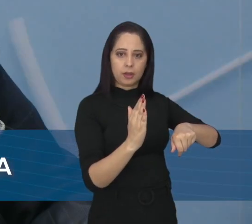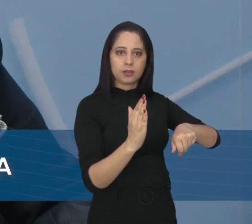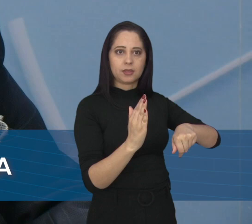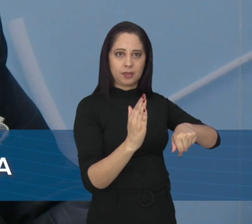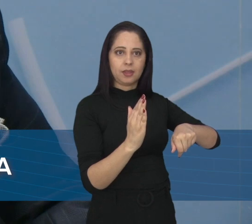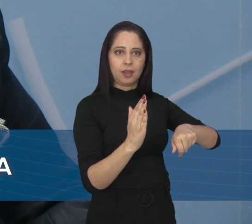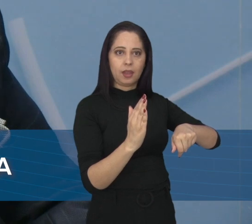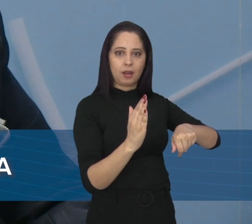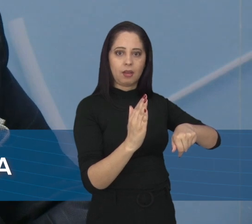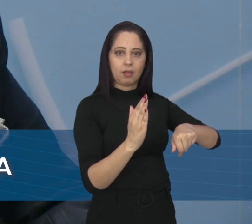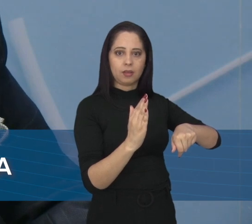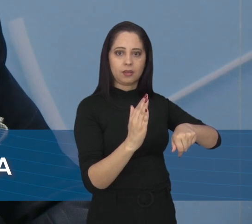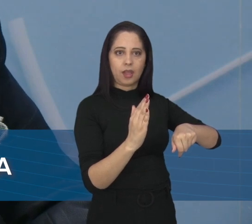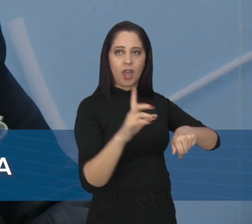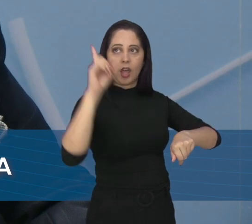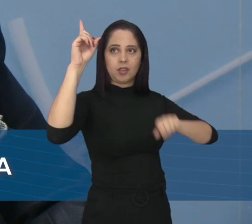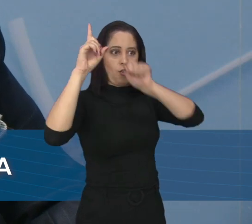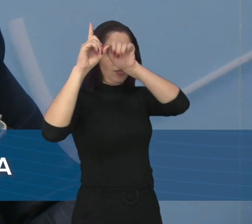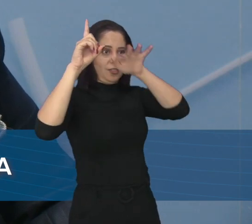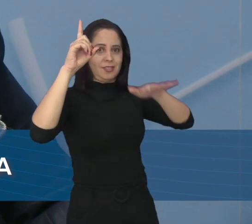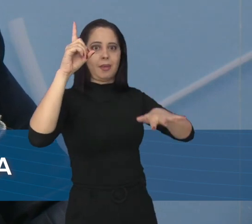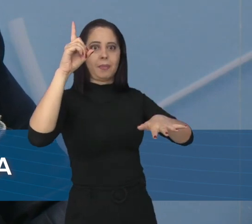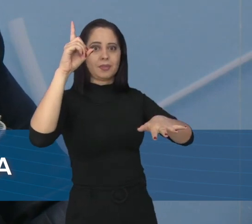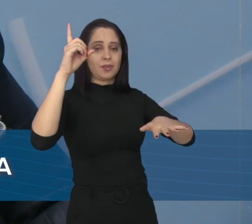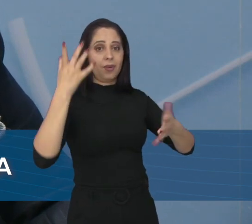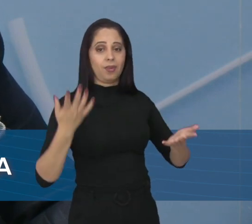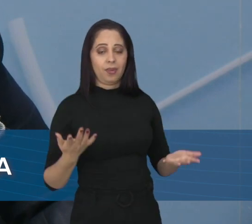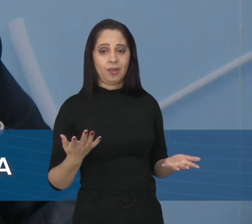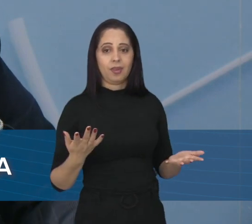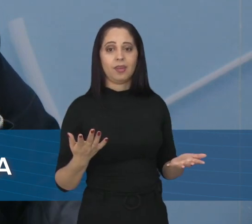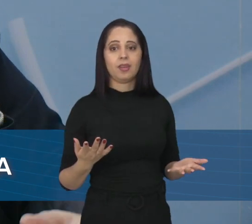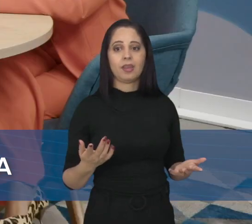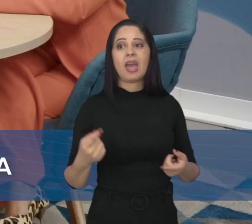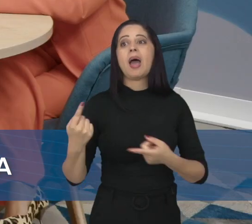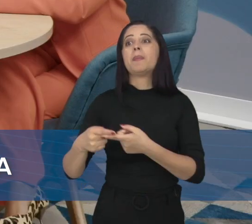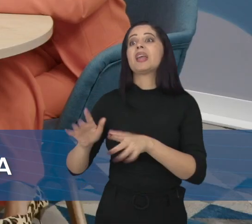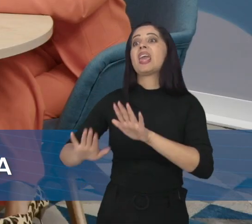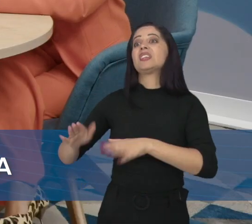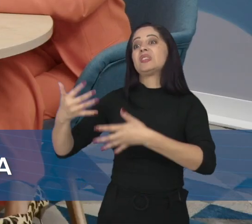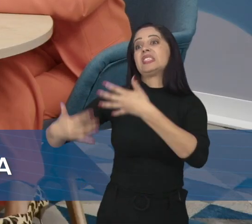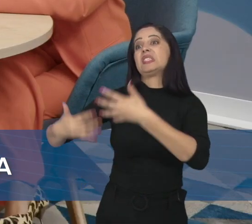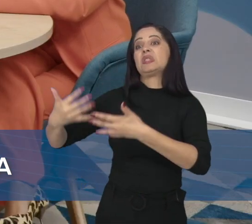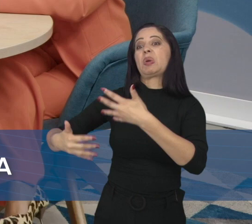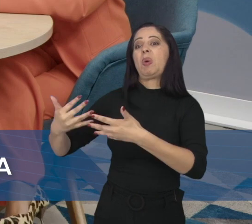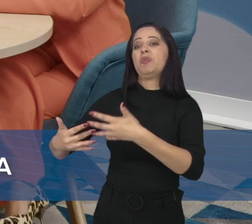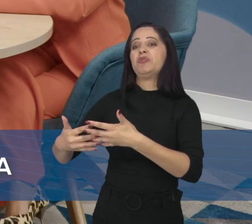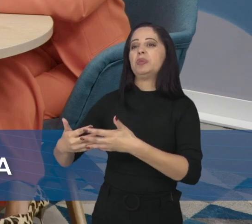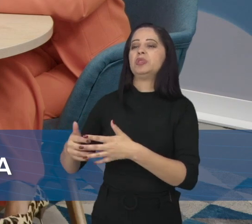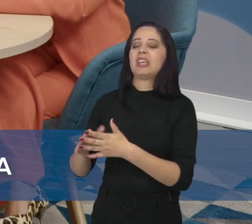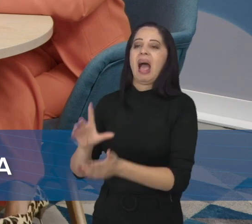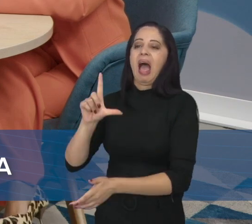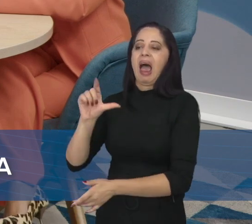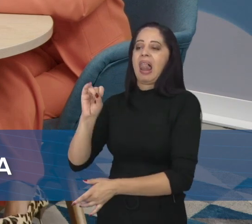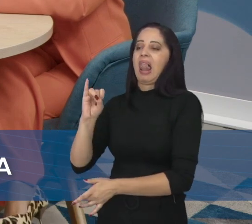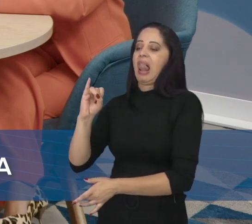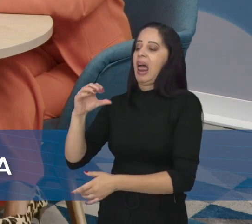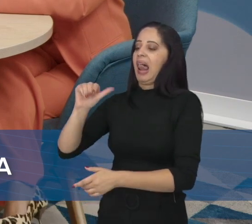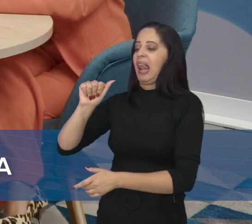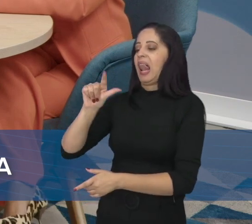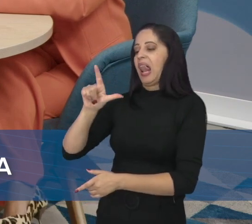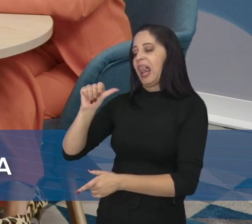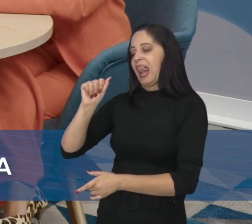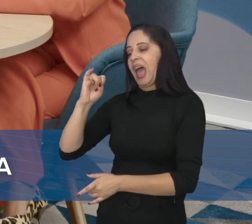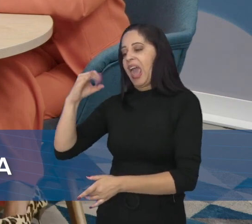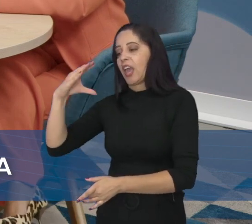as bênçãos de Deus. Ok. Que às vezes a gente confunde, né? Sim. Estado laico com Estado ateu. Agora, nós podemos fazer